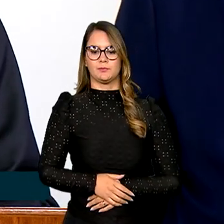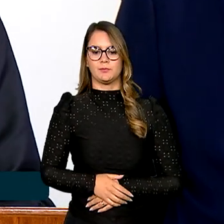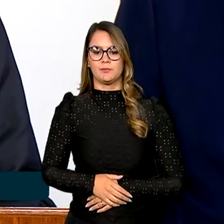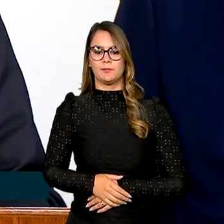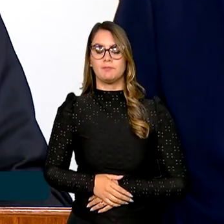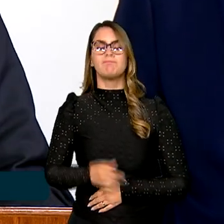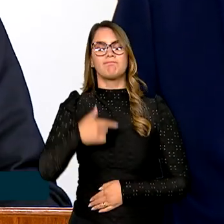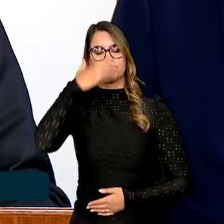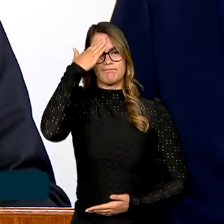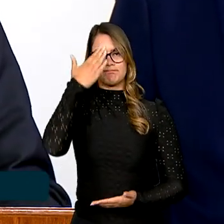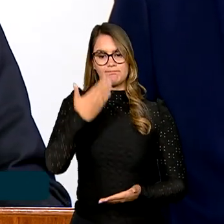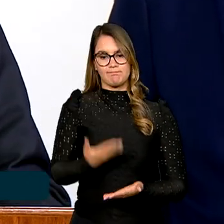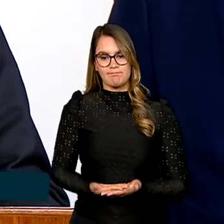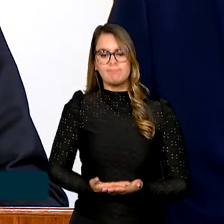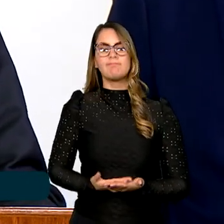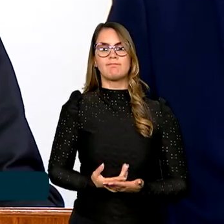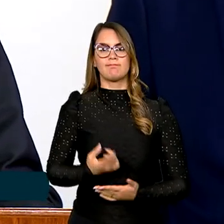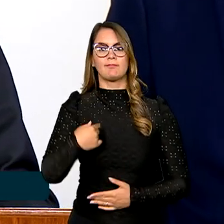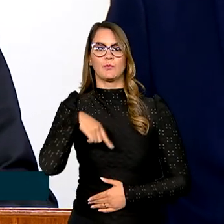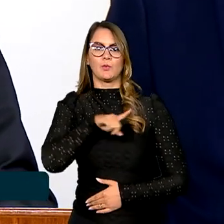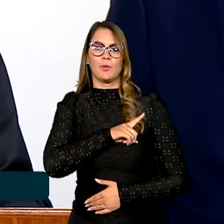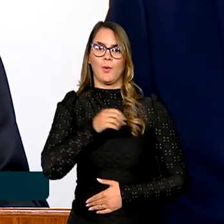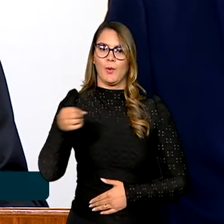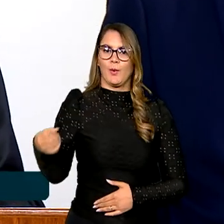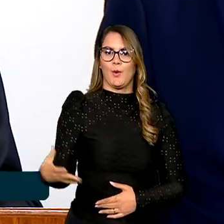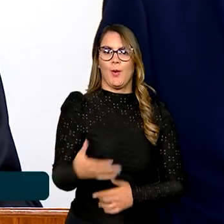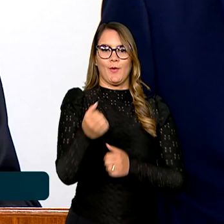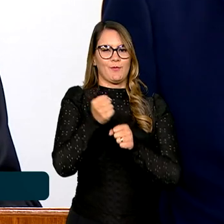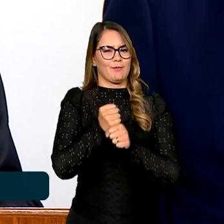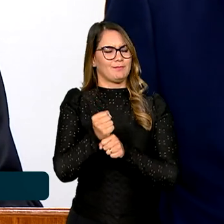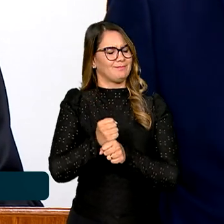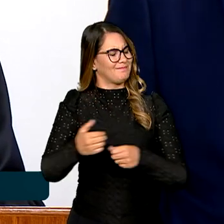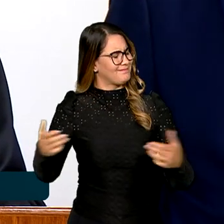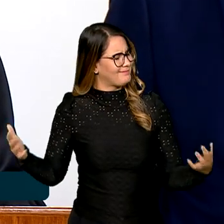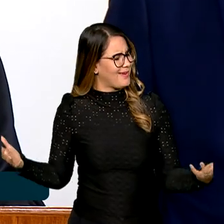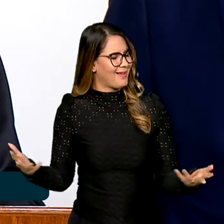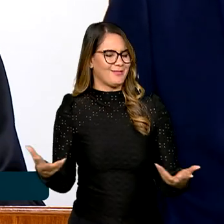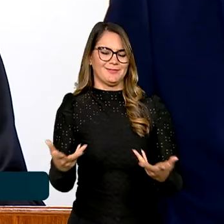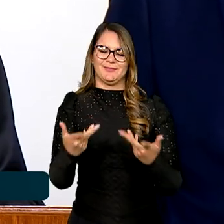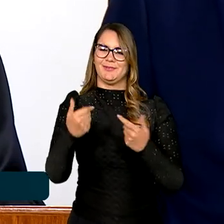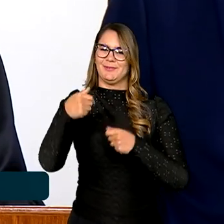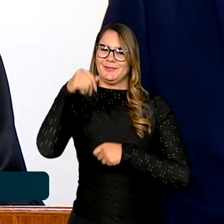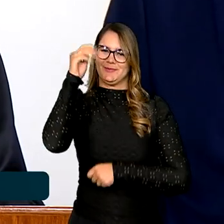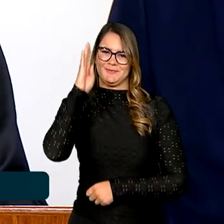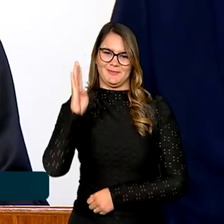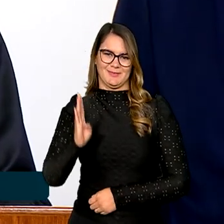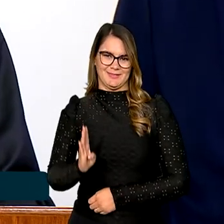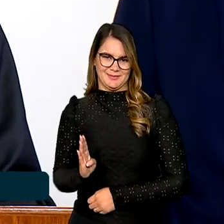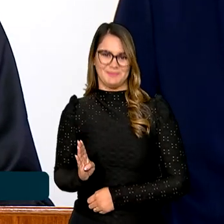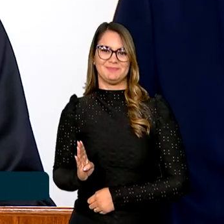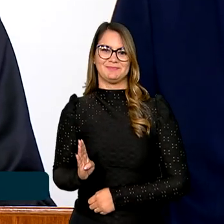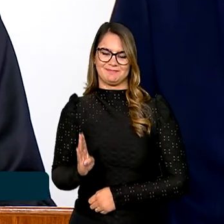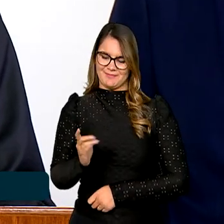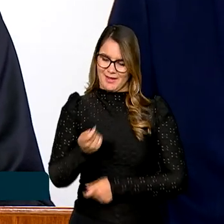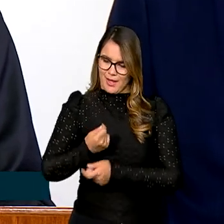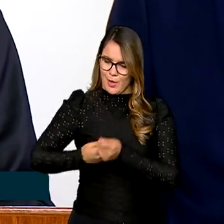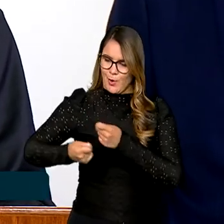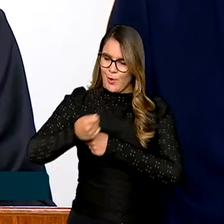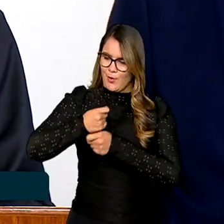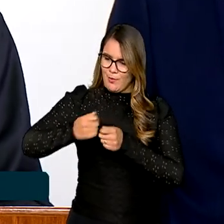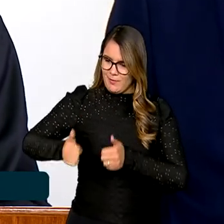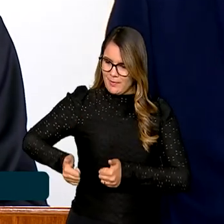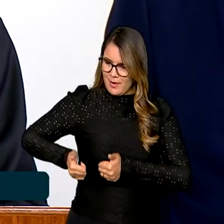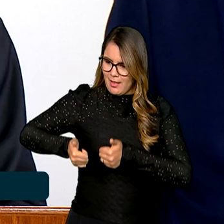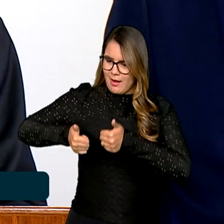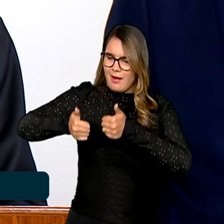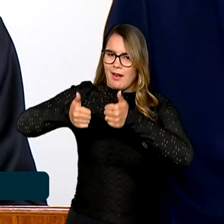estou convencido que nós vamos ter um outro ano primoroso nesse país. A economia vai crescer